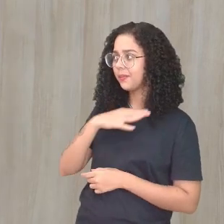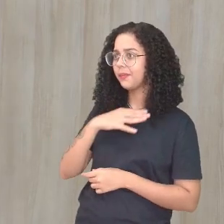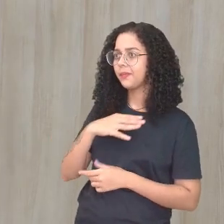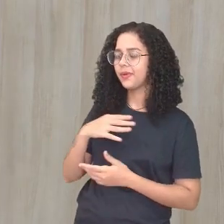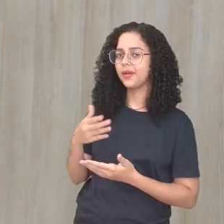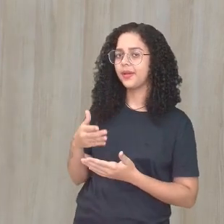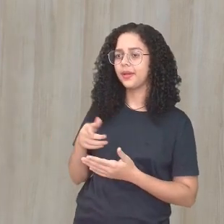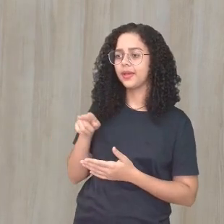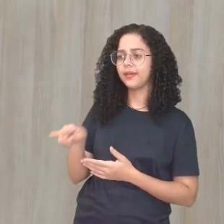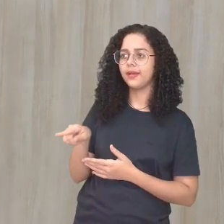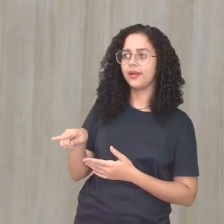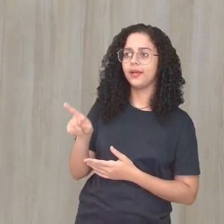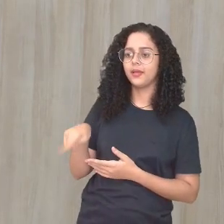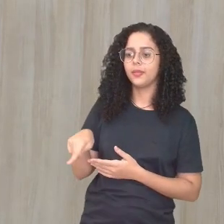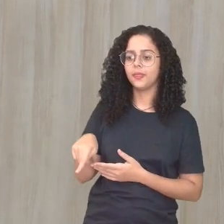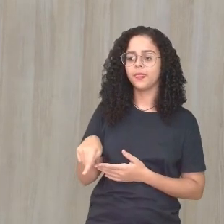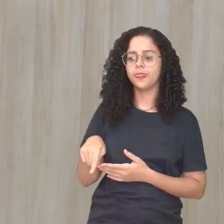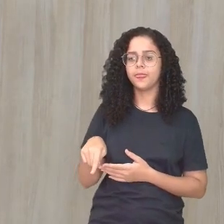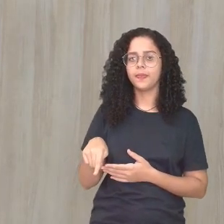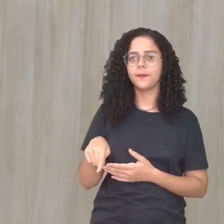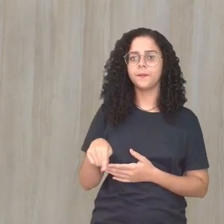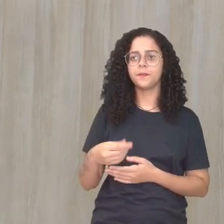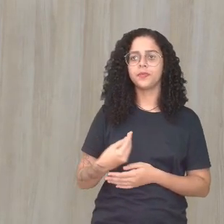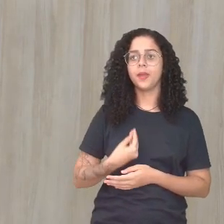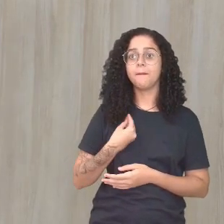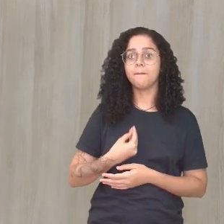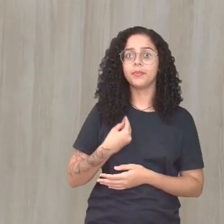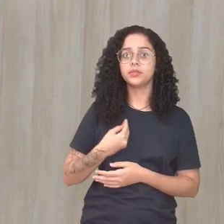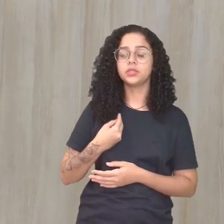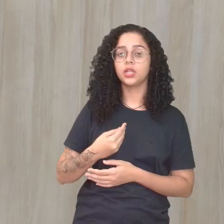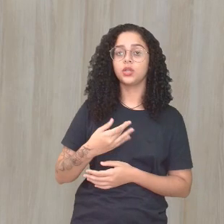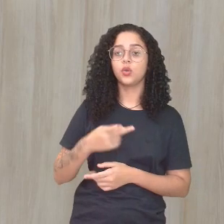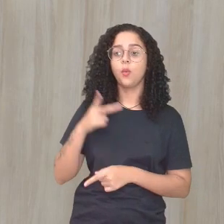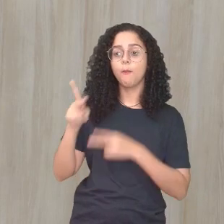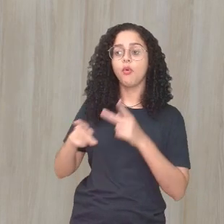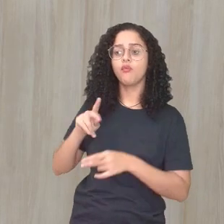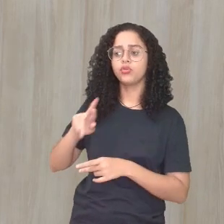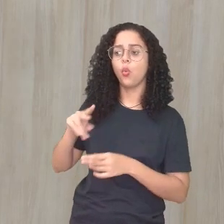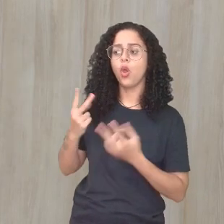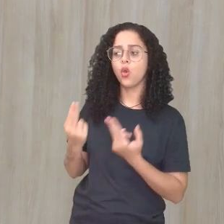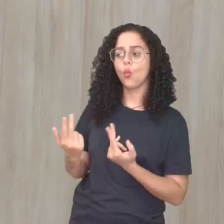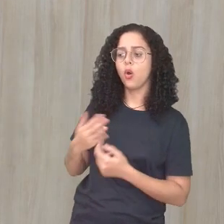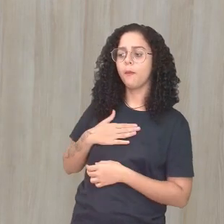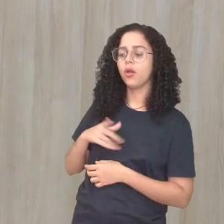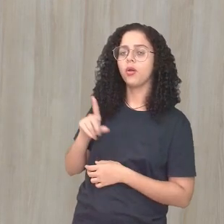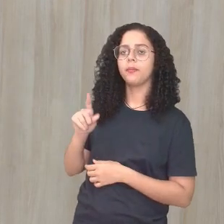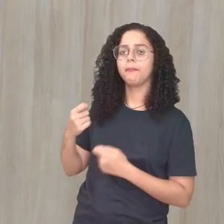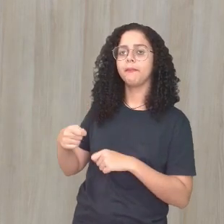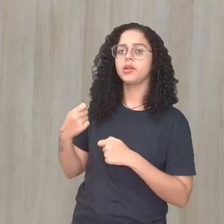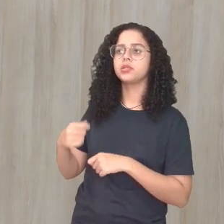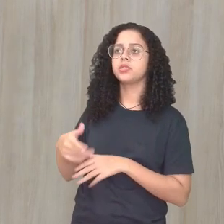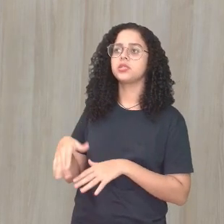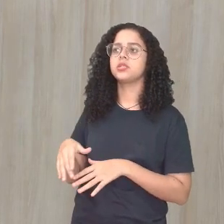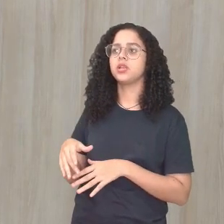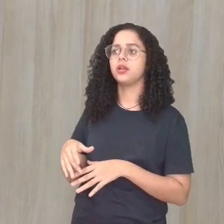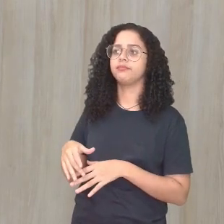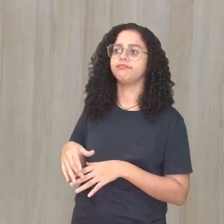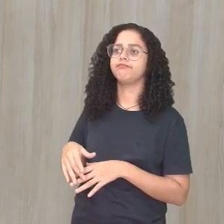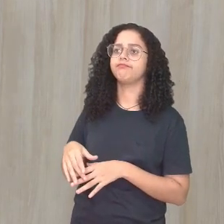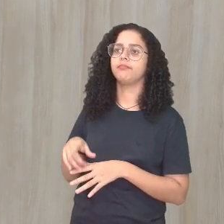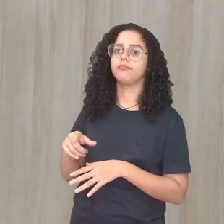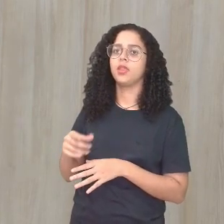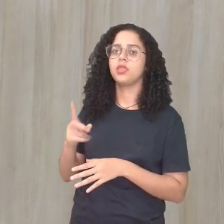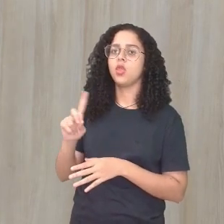que é pertencente a um povo que não é o meu, ele é